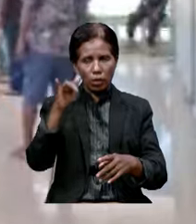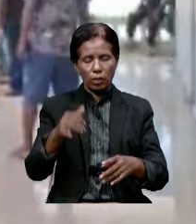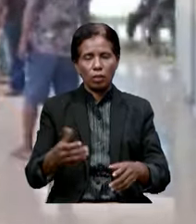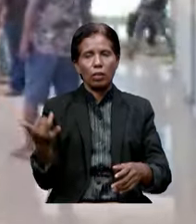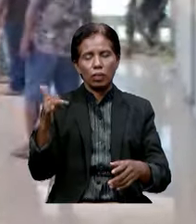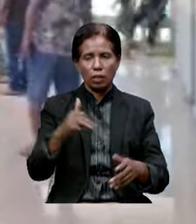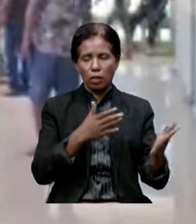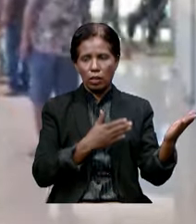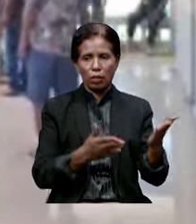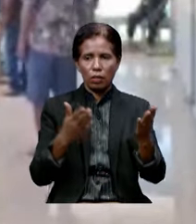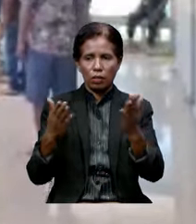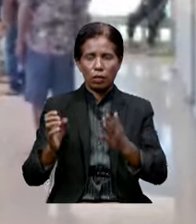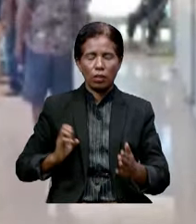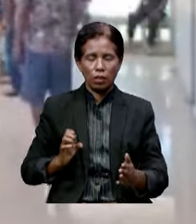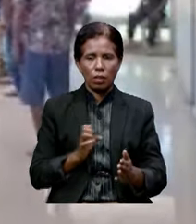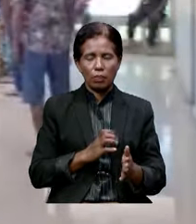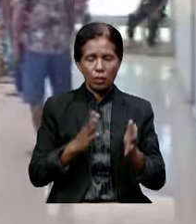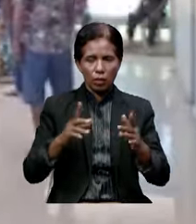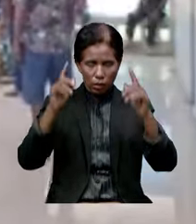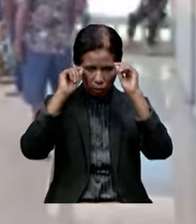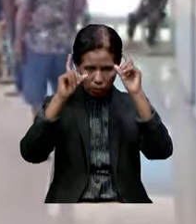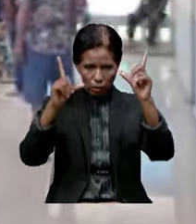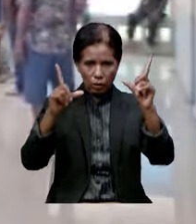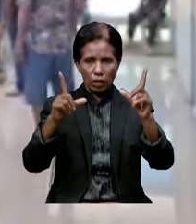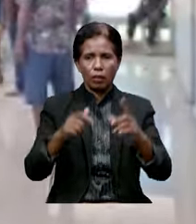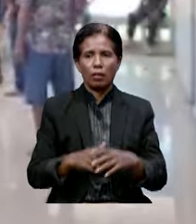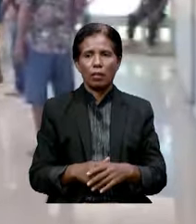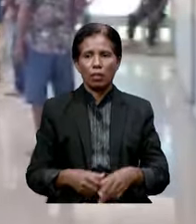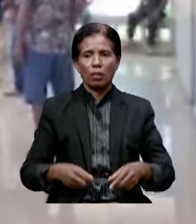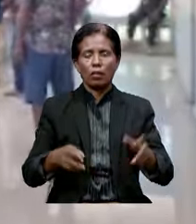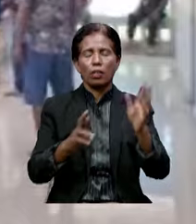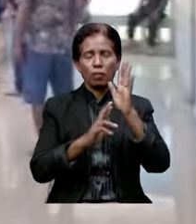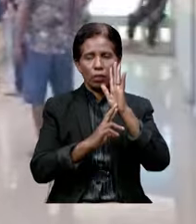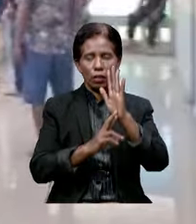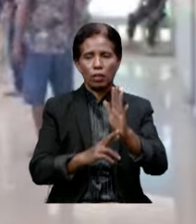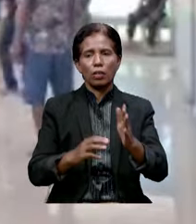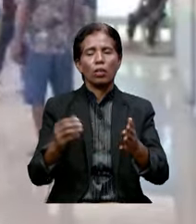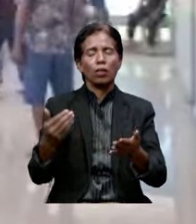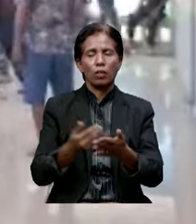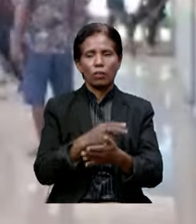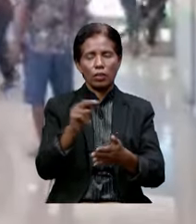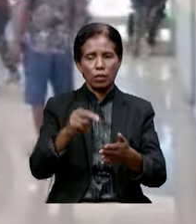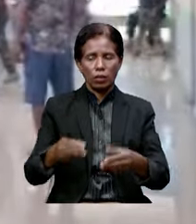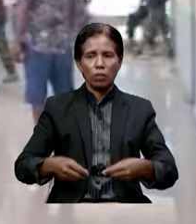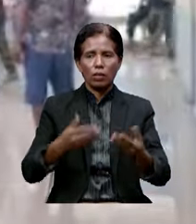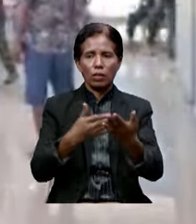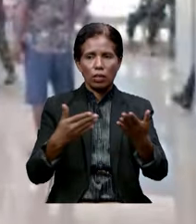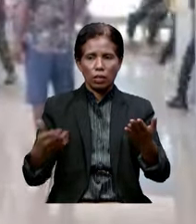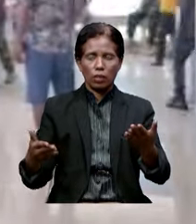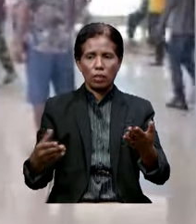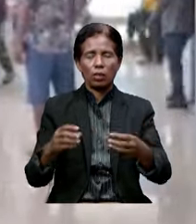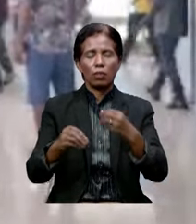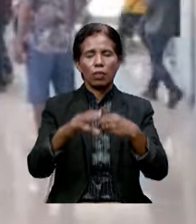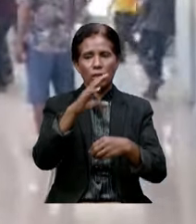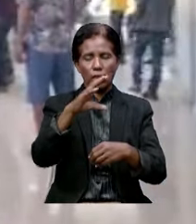se embaixador de Timor-Leste, vai à Nova Zelândia. Representa a Nova Zelândia, mas consegue entregar equipamento perante o Ministro Assunto Combatentes